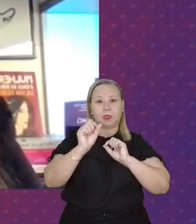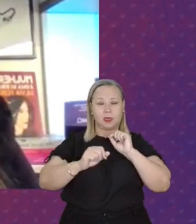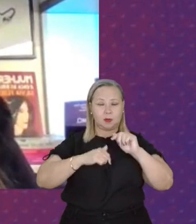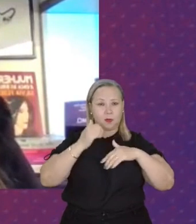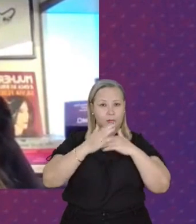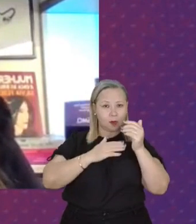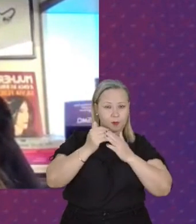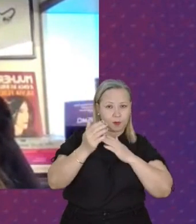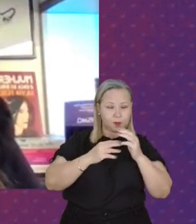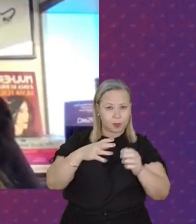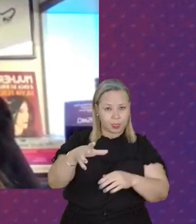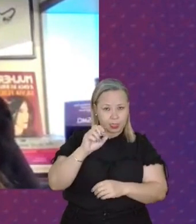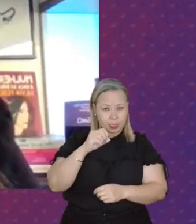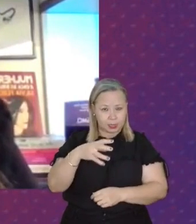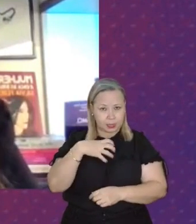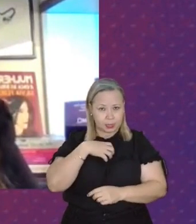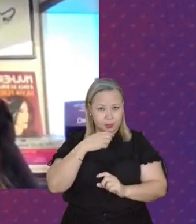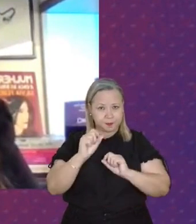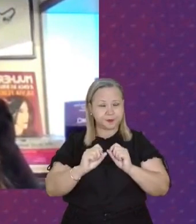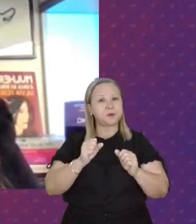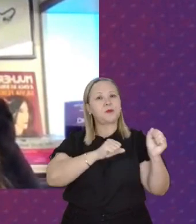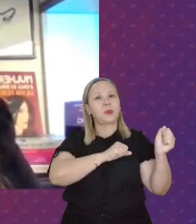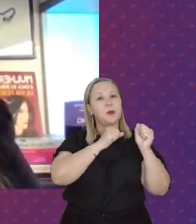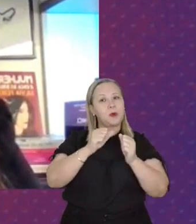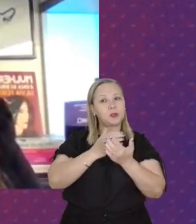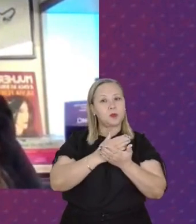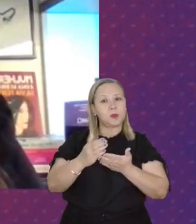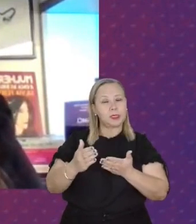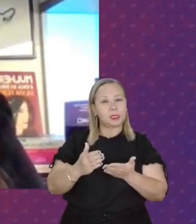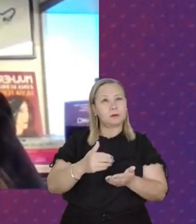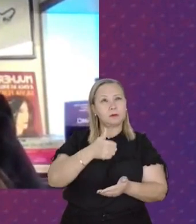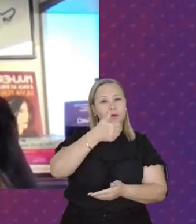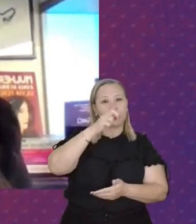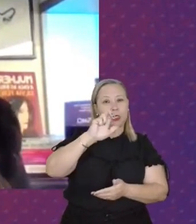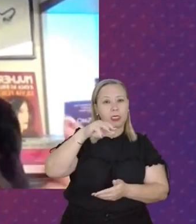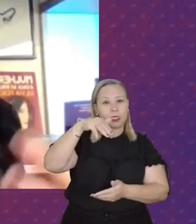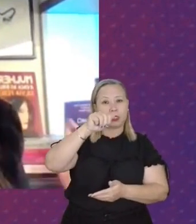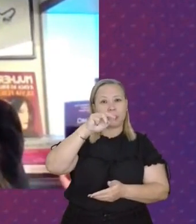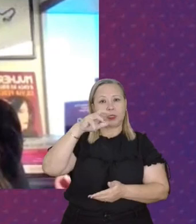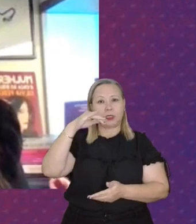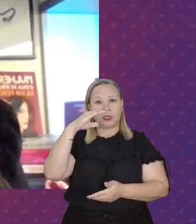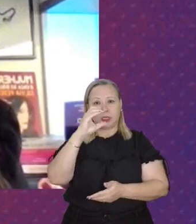forma, já pode começar a partir do dia 15 de maio